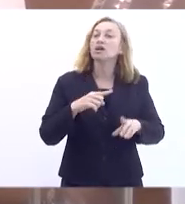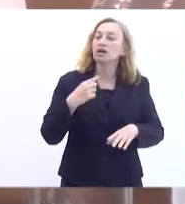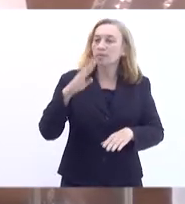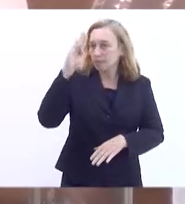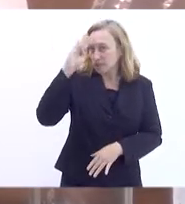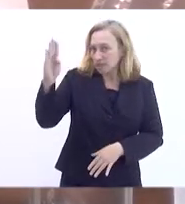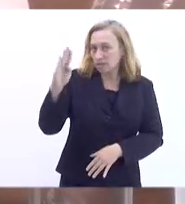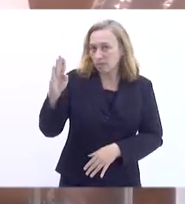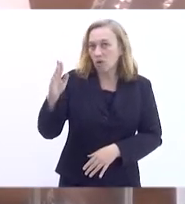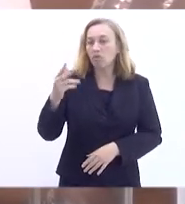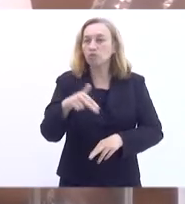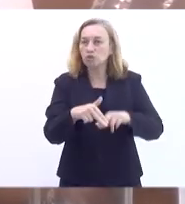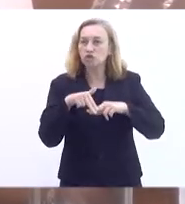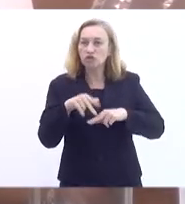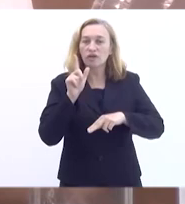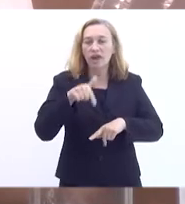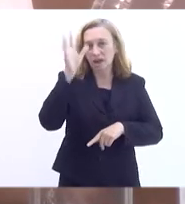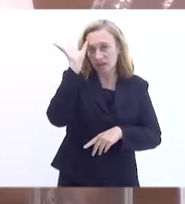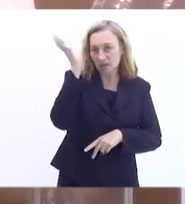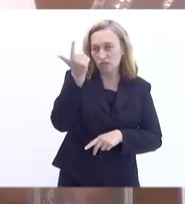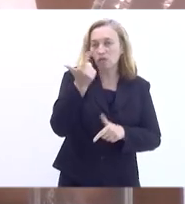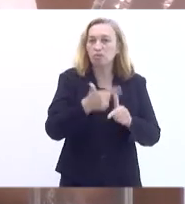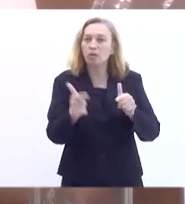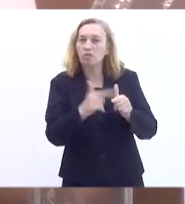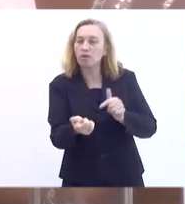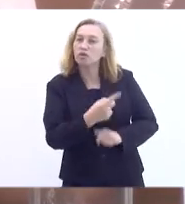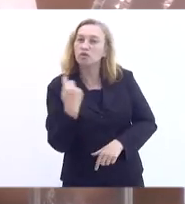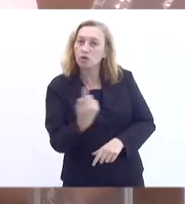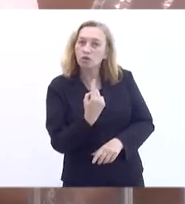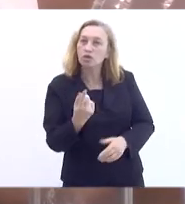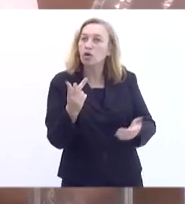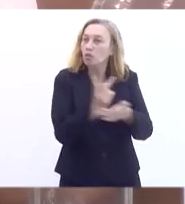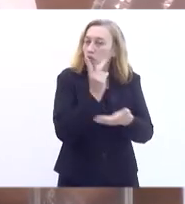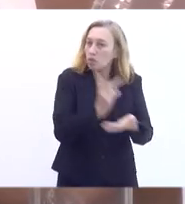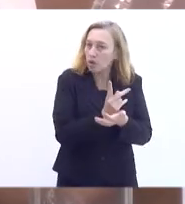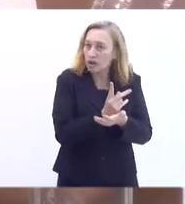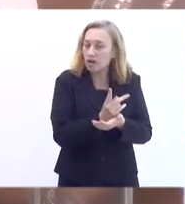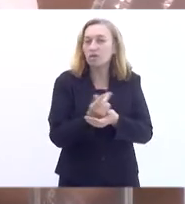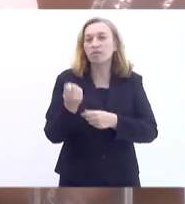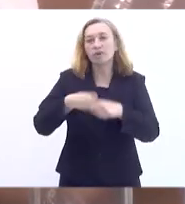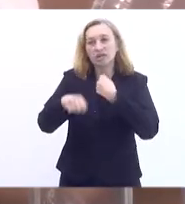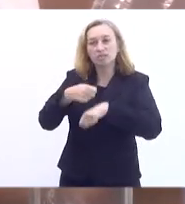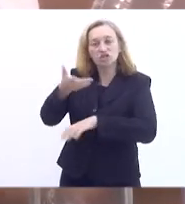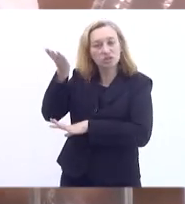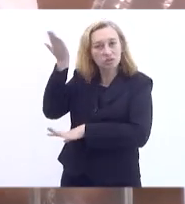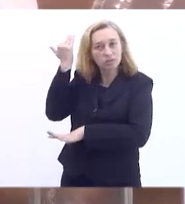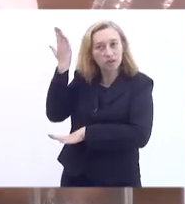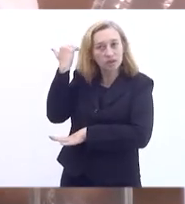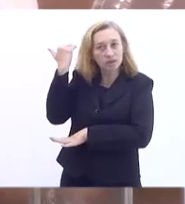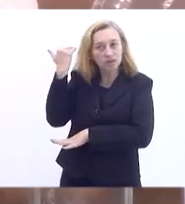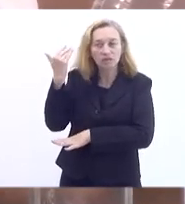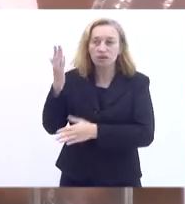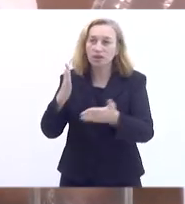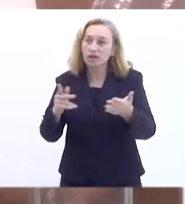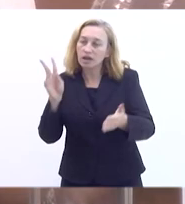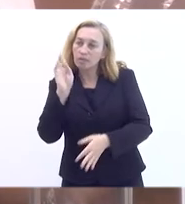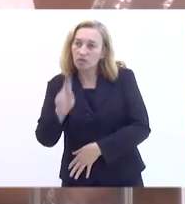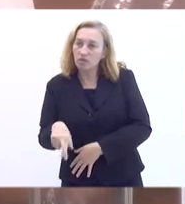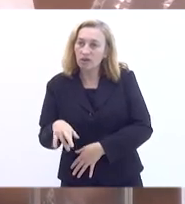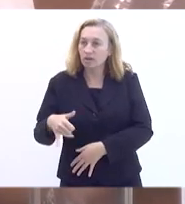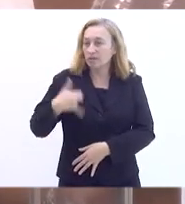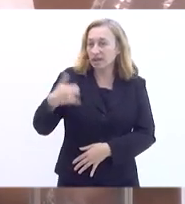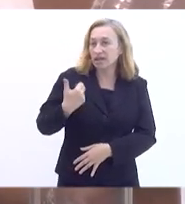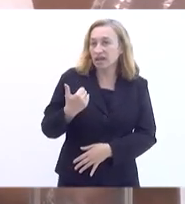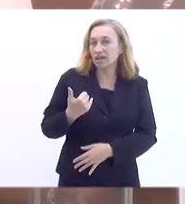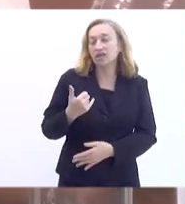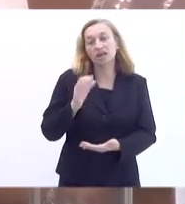a principal finalidade é resolveu o nosso problema um erro cometido pela administração passada onde fomos reprovados na idade